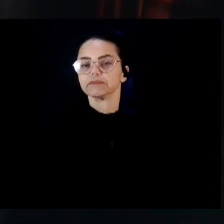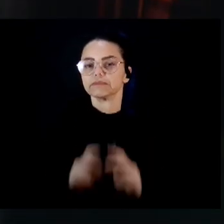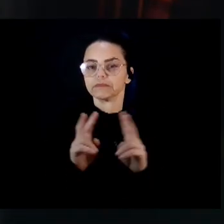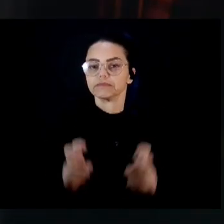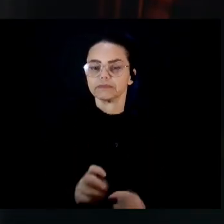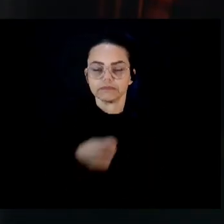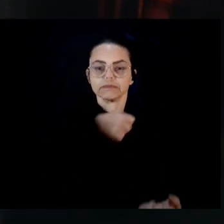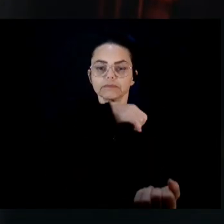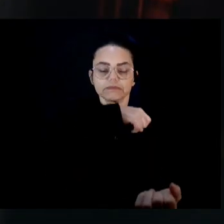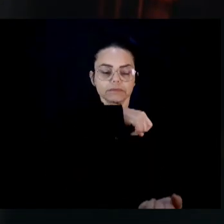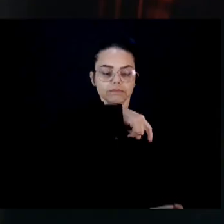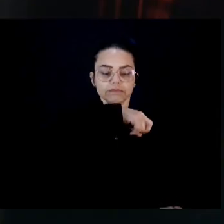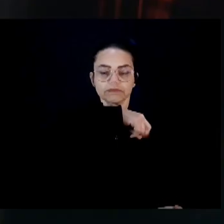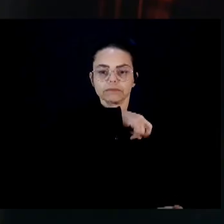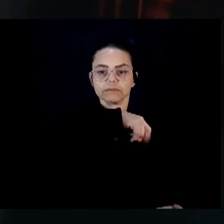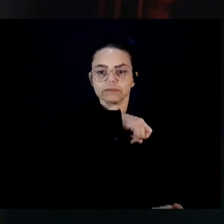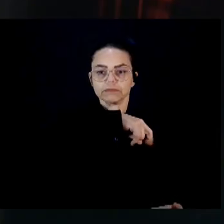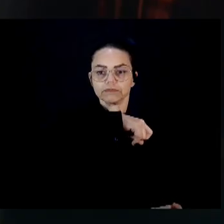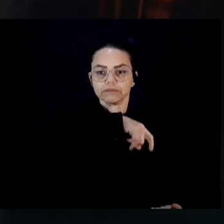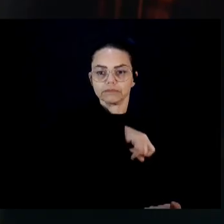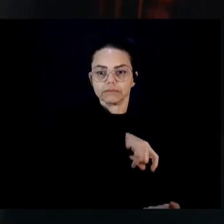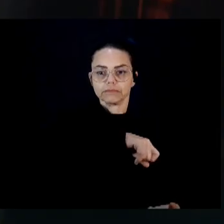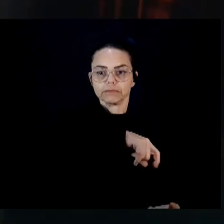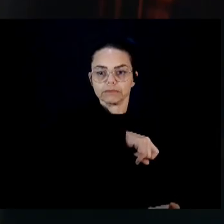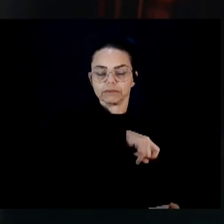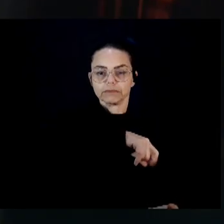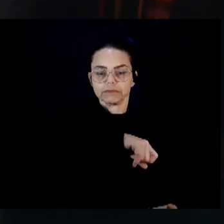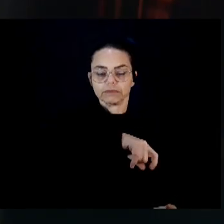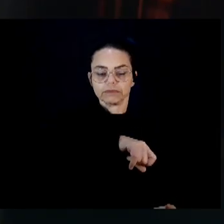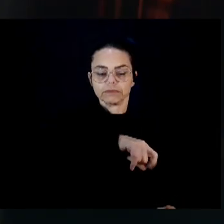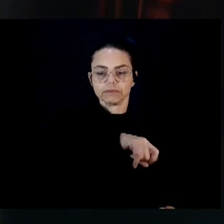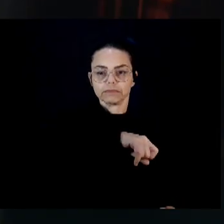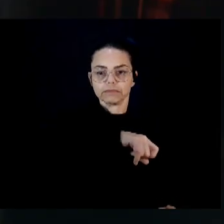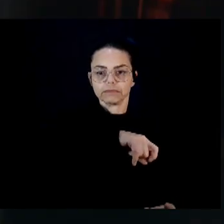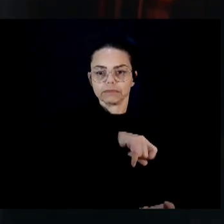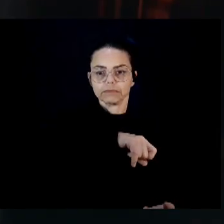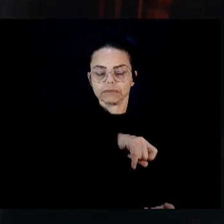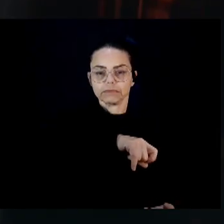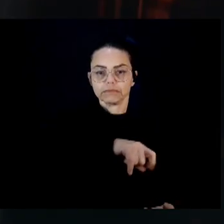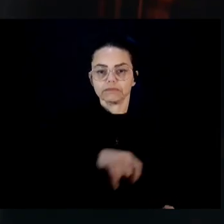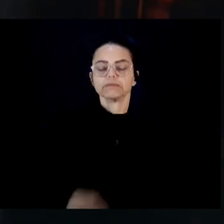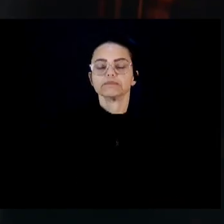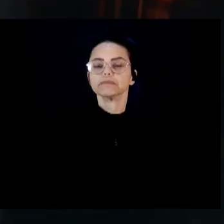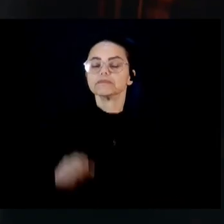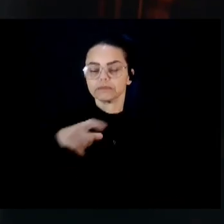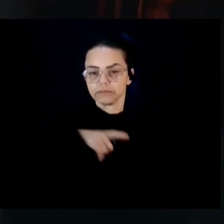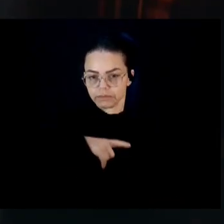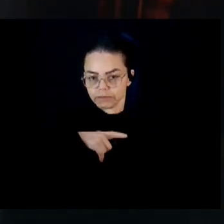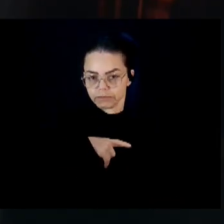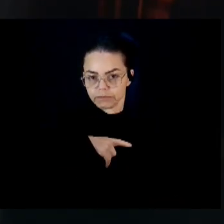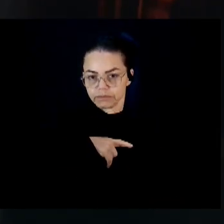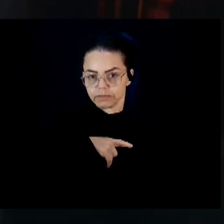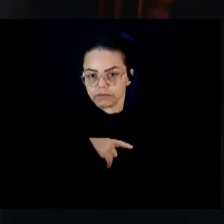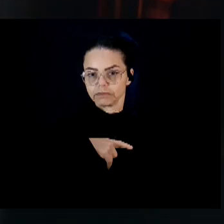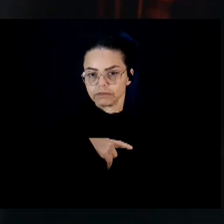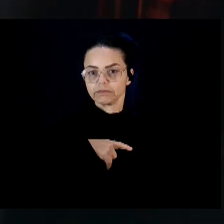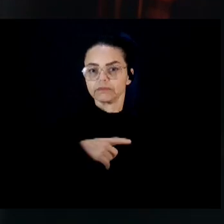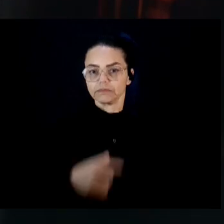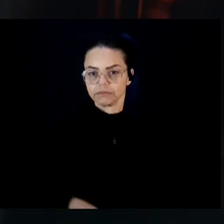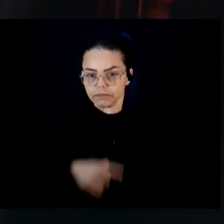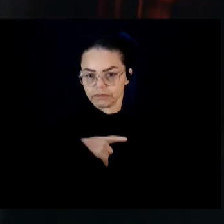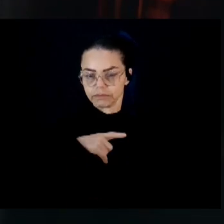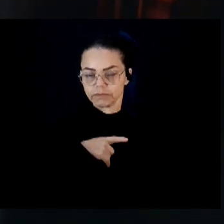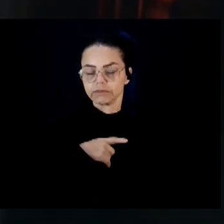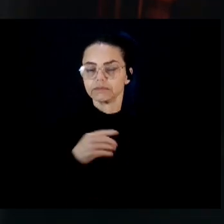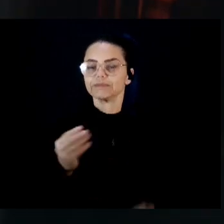Porque a gente vê, a doutora muito bem pontuou aqui que sim, que essa prática, né, ela existe, mas são pessoas que têm alguma